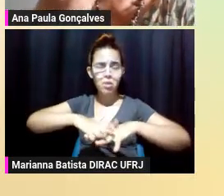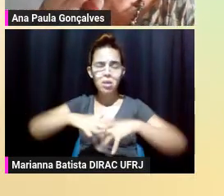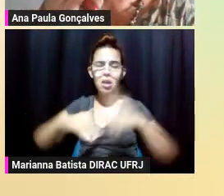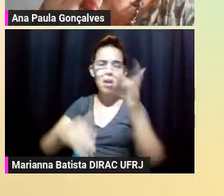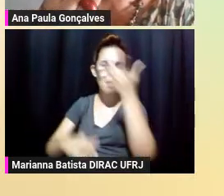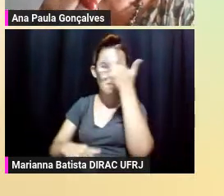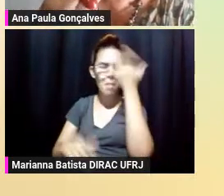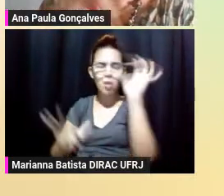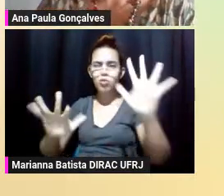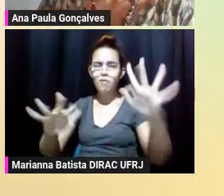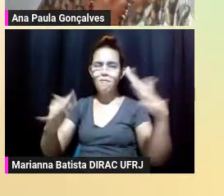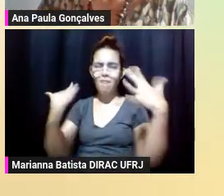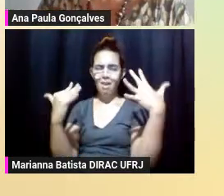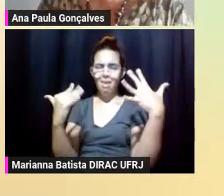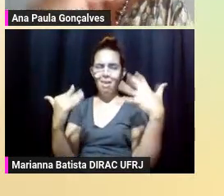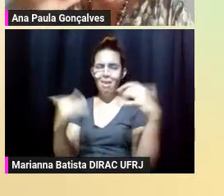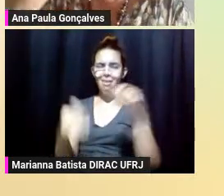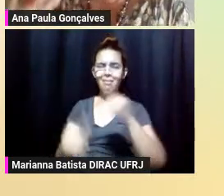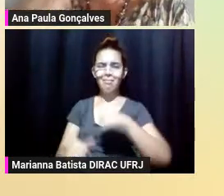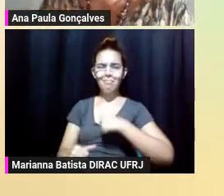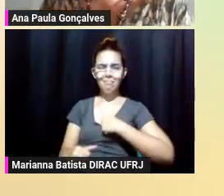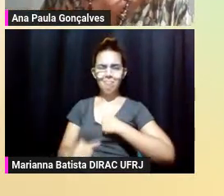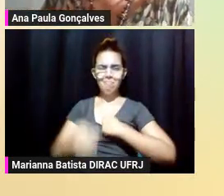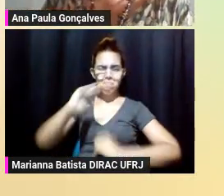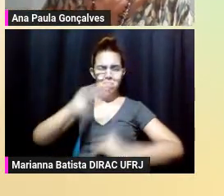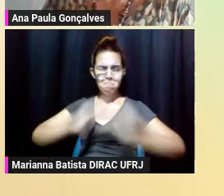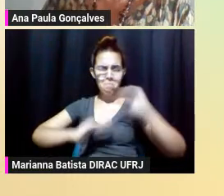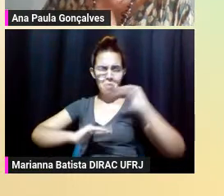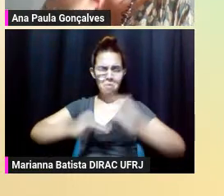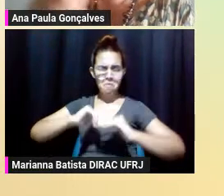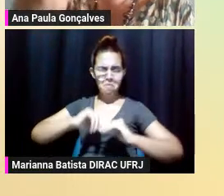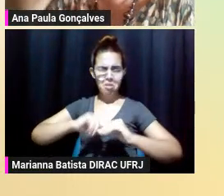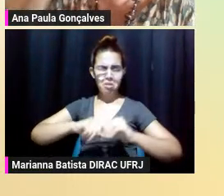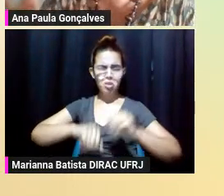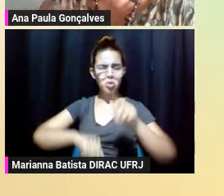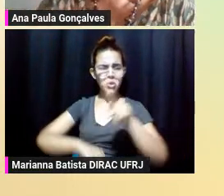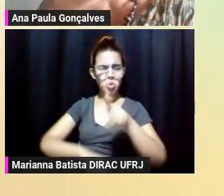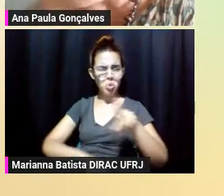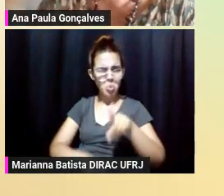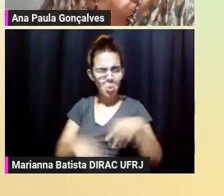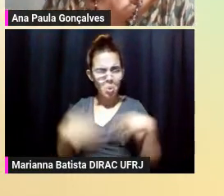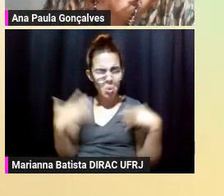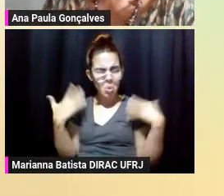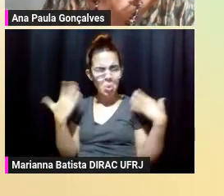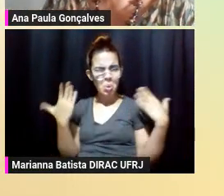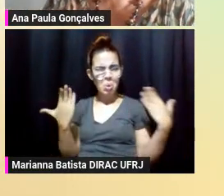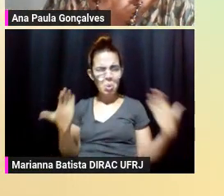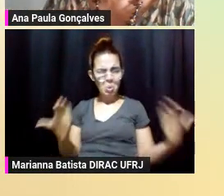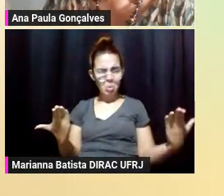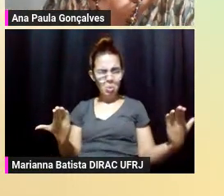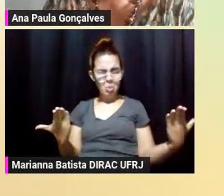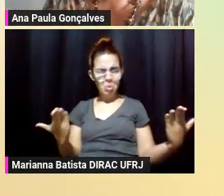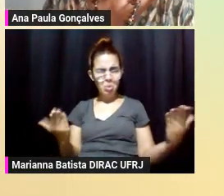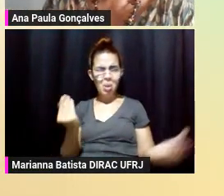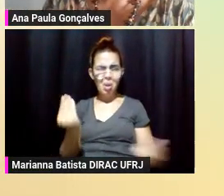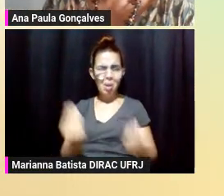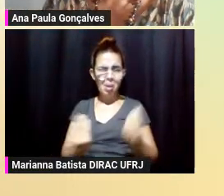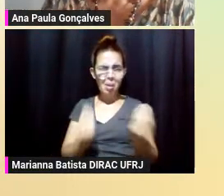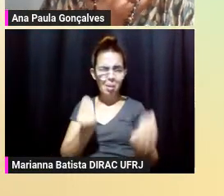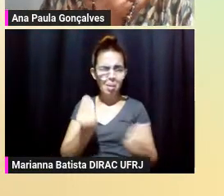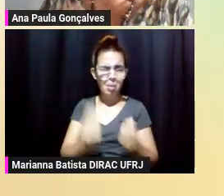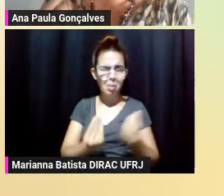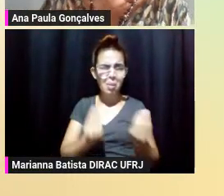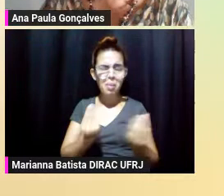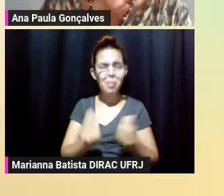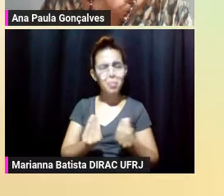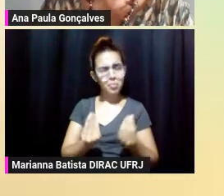três filhos, né? Identificam em mim uma figura que tem condições de tocar isso em frente? Será?